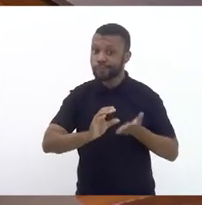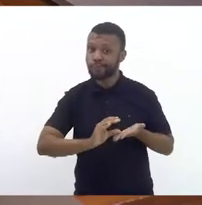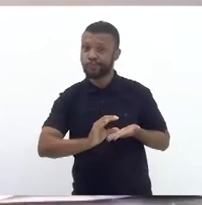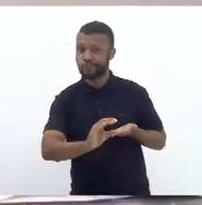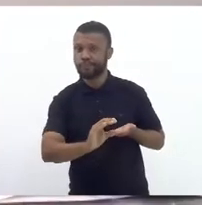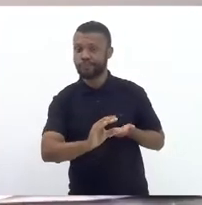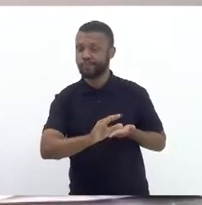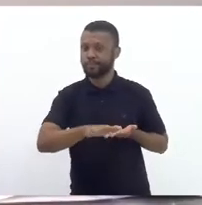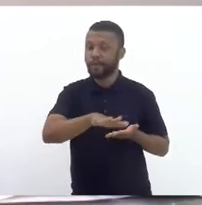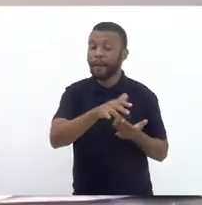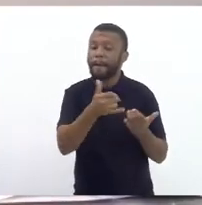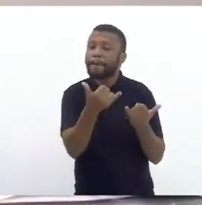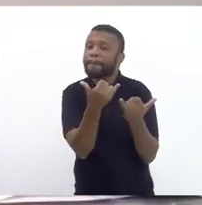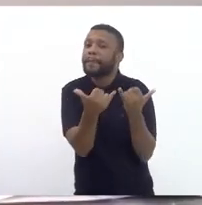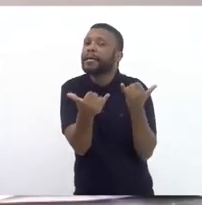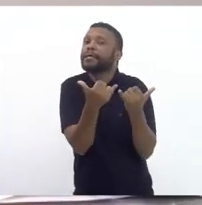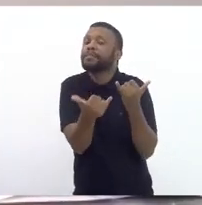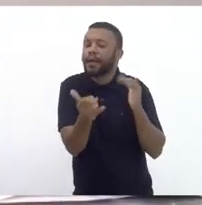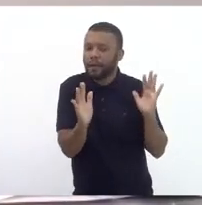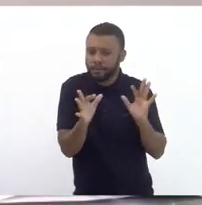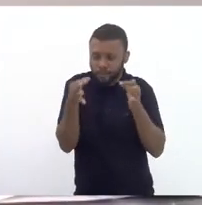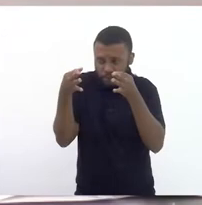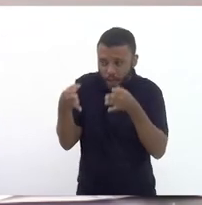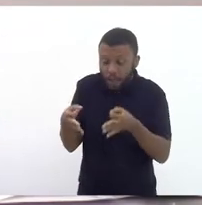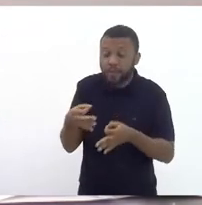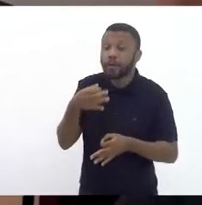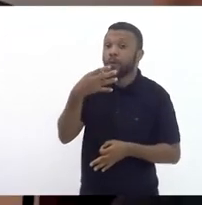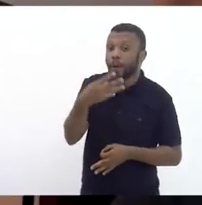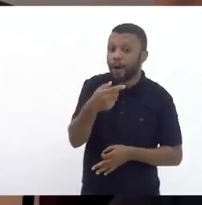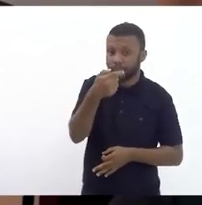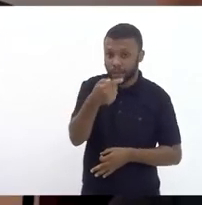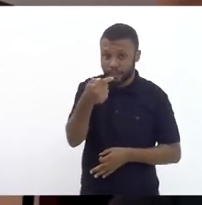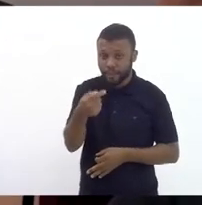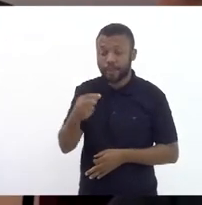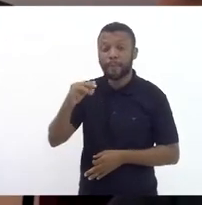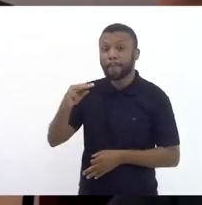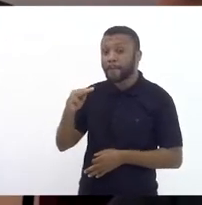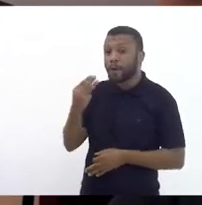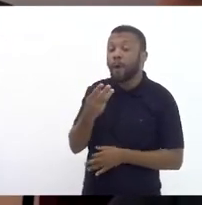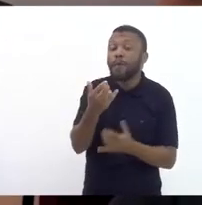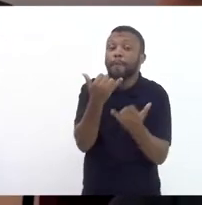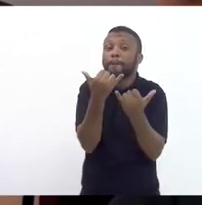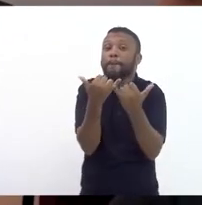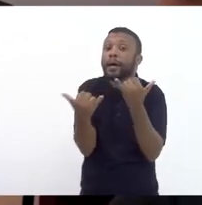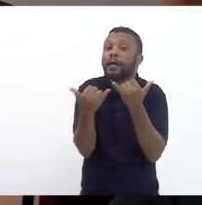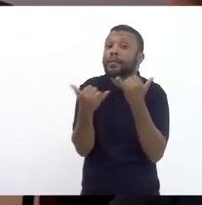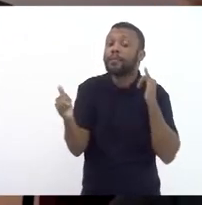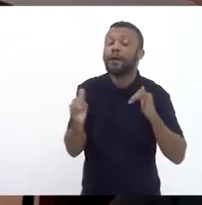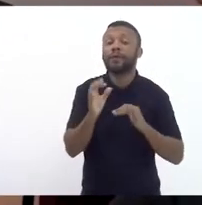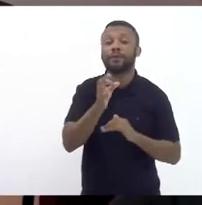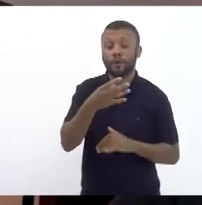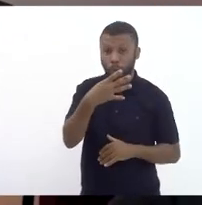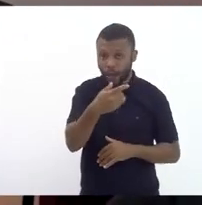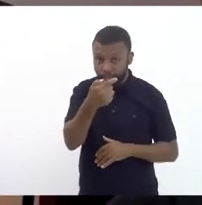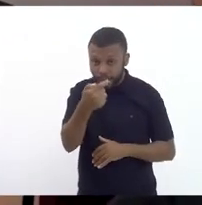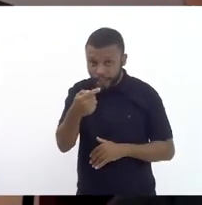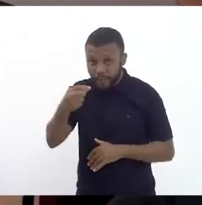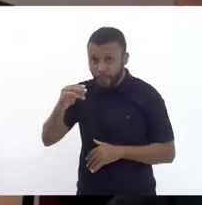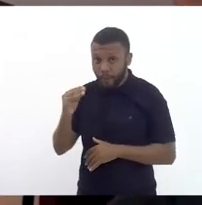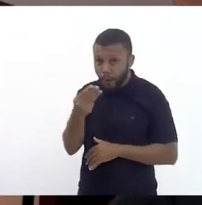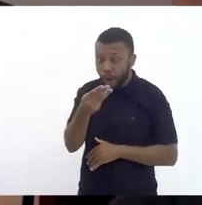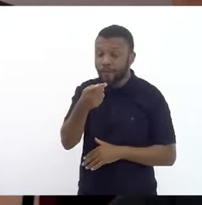investimento, correto? 477 milhões foi parcialmente. Foi o valor colocado